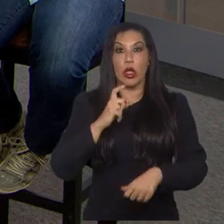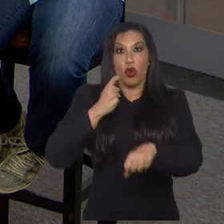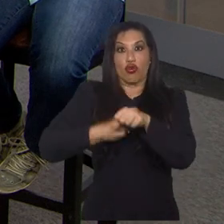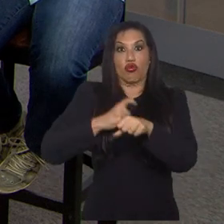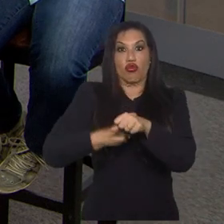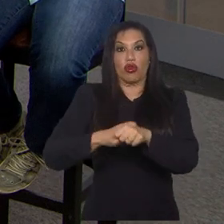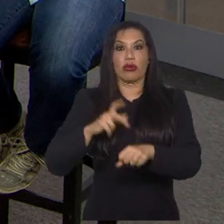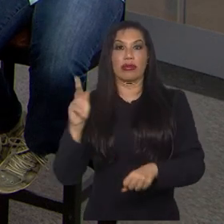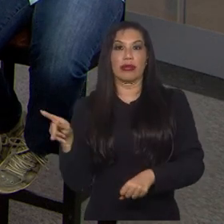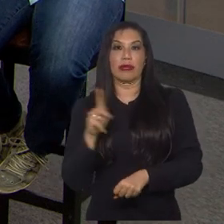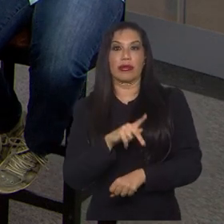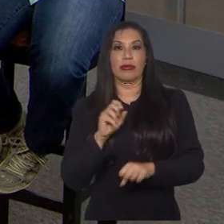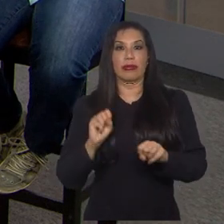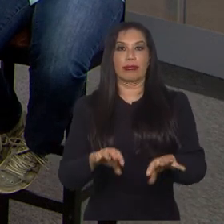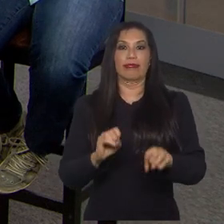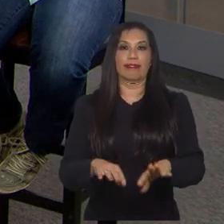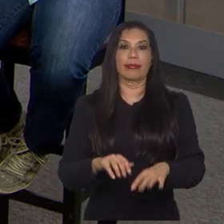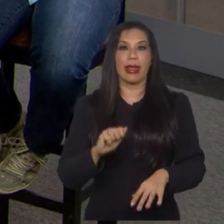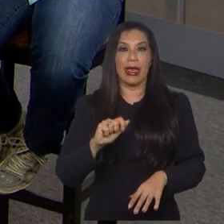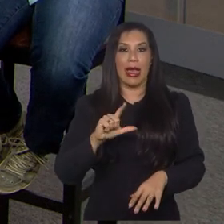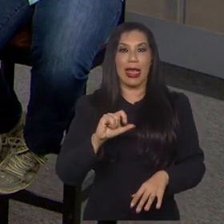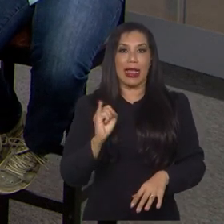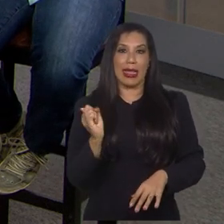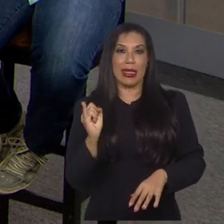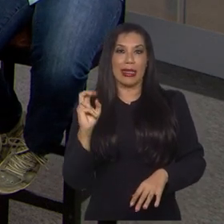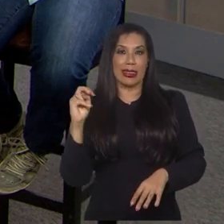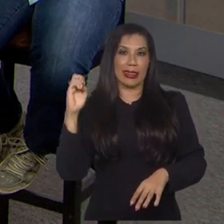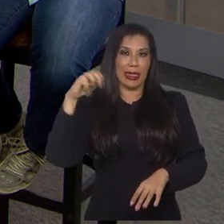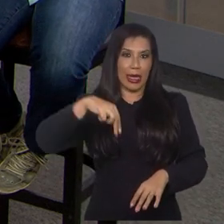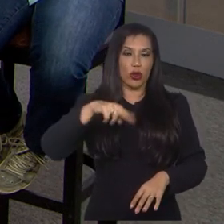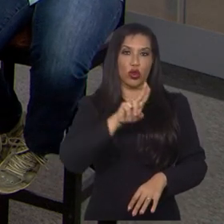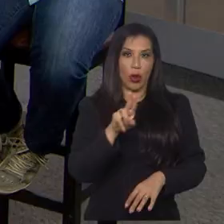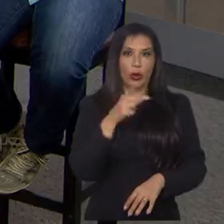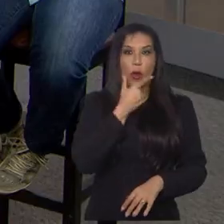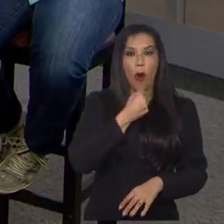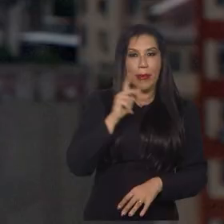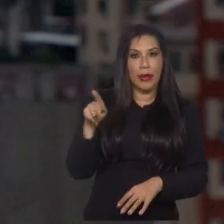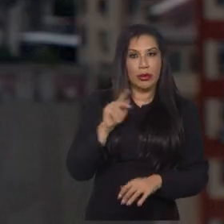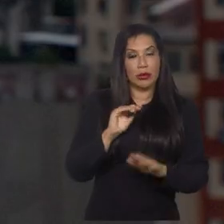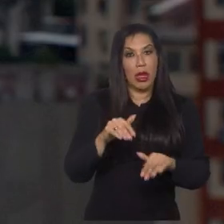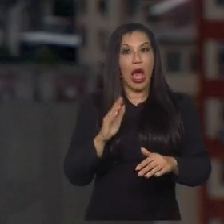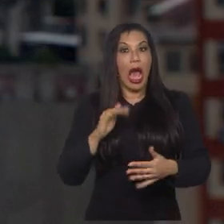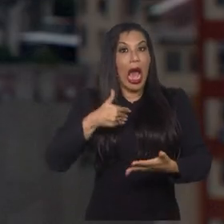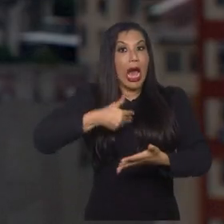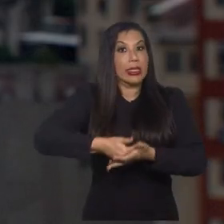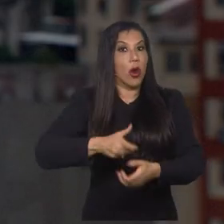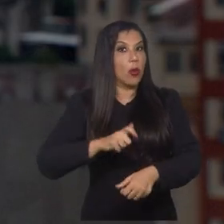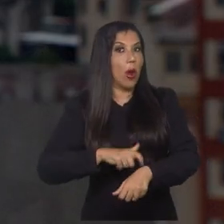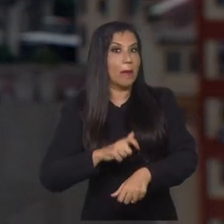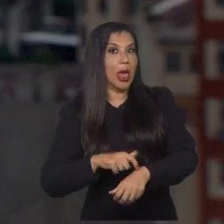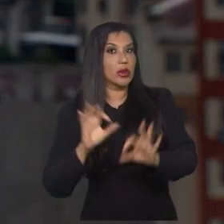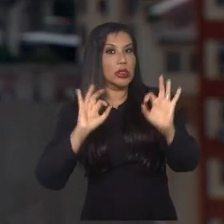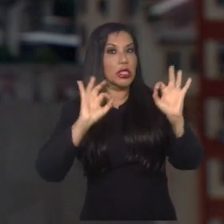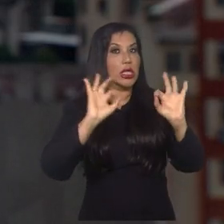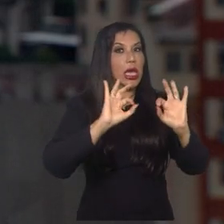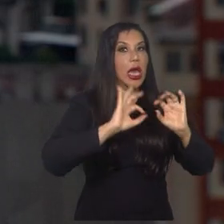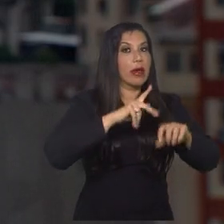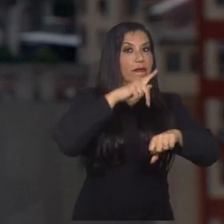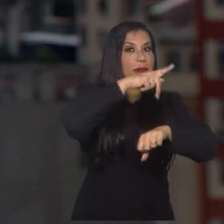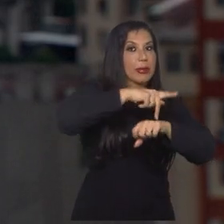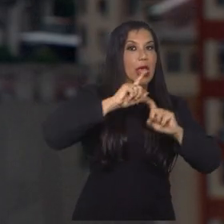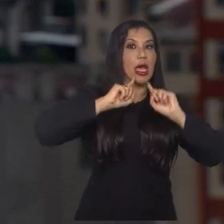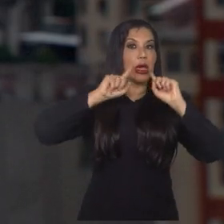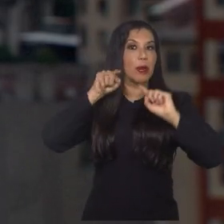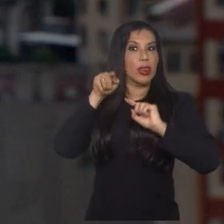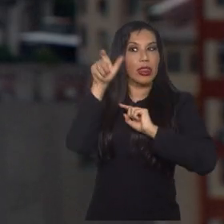do treinador, o Allen. Não sei, até o momento isso não apareceu. A gente não encontrou nada na imprensa internacional,